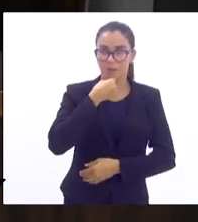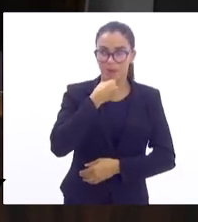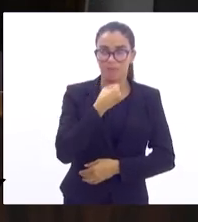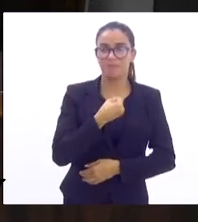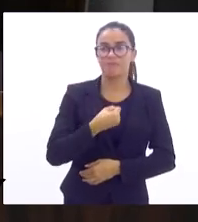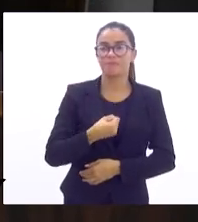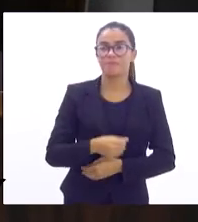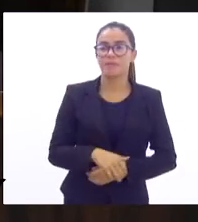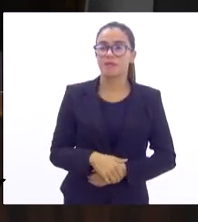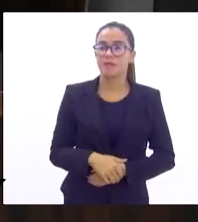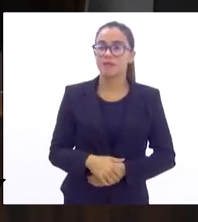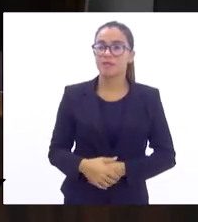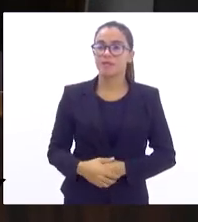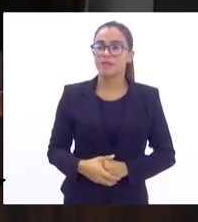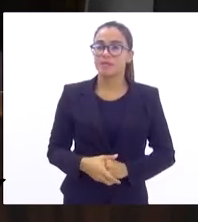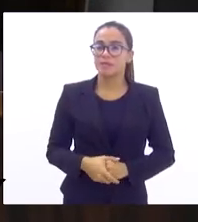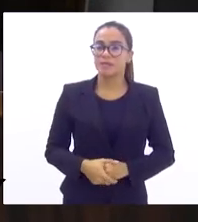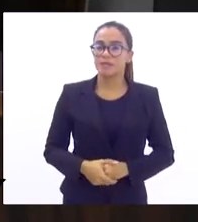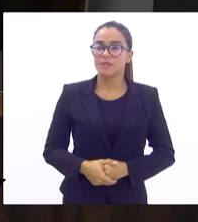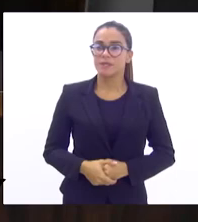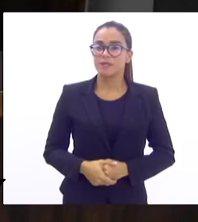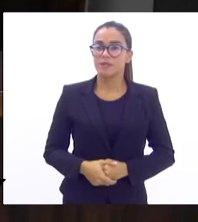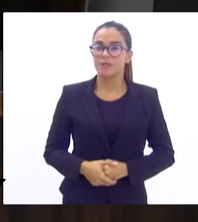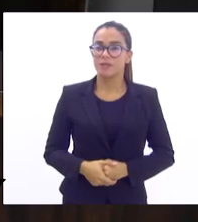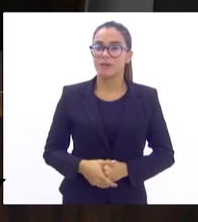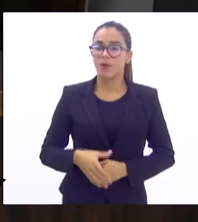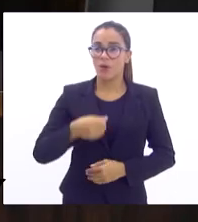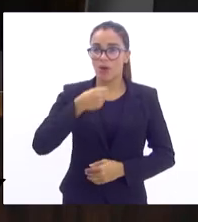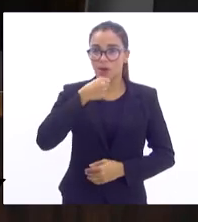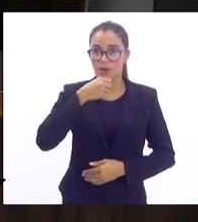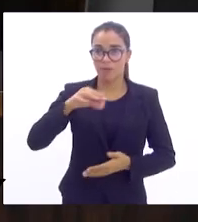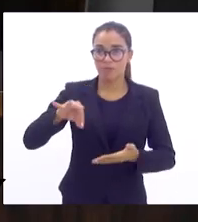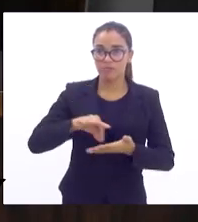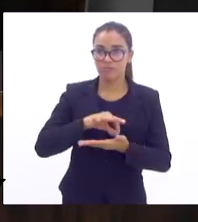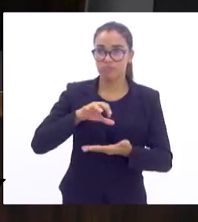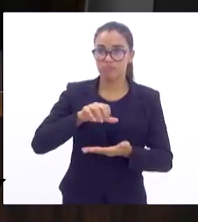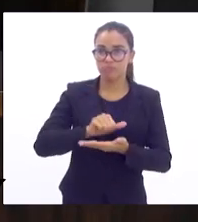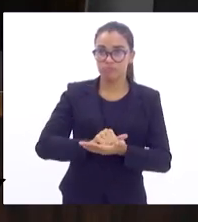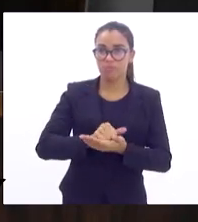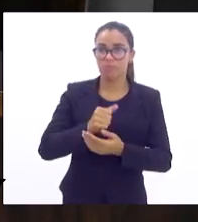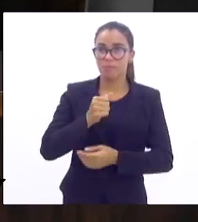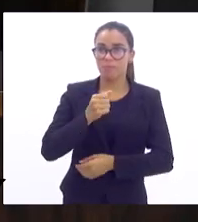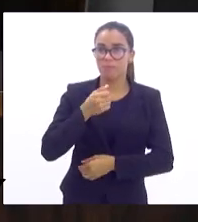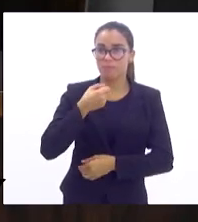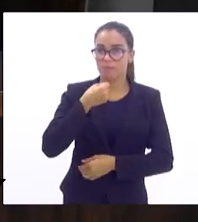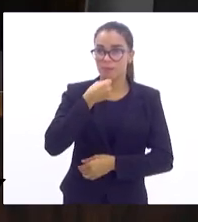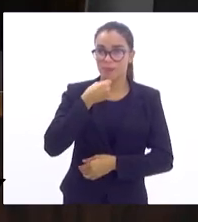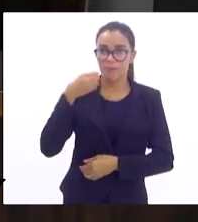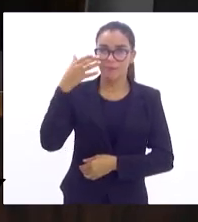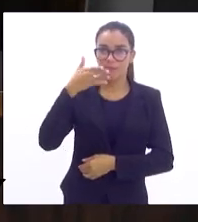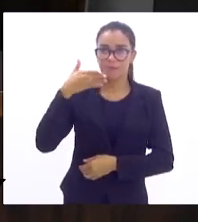inicial o próximo orador escrito é o nome deputado